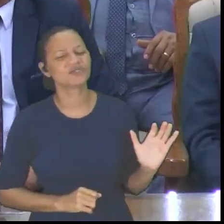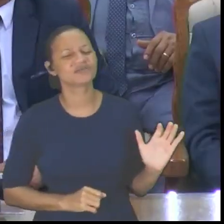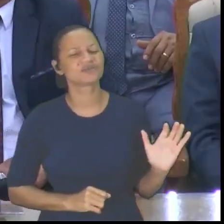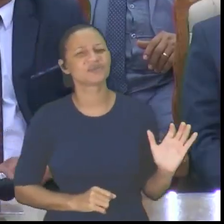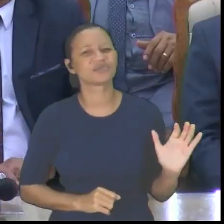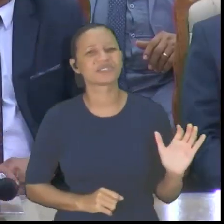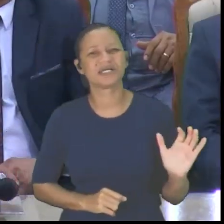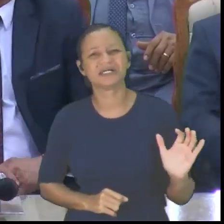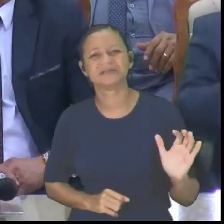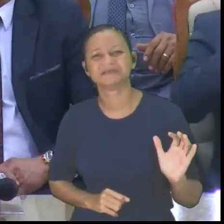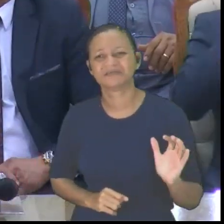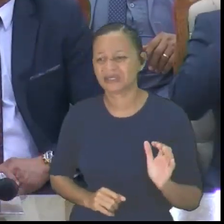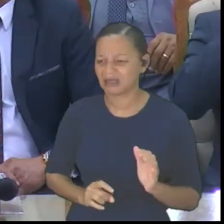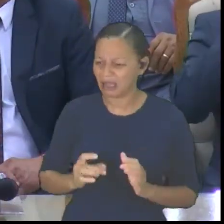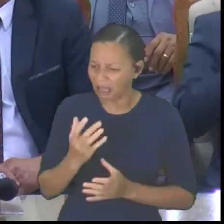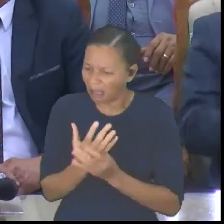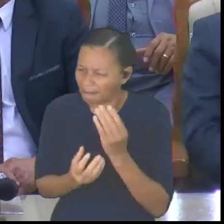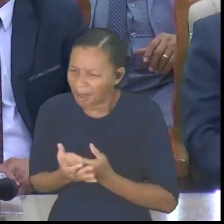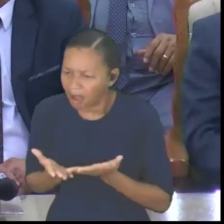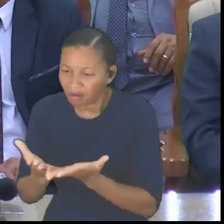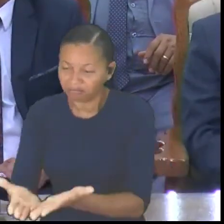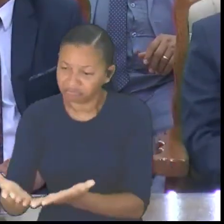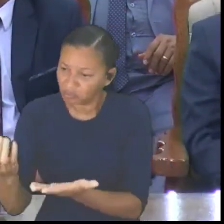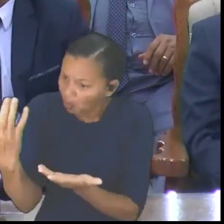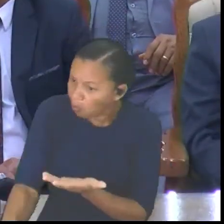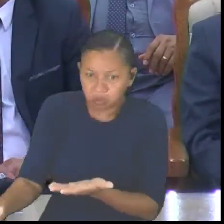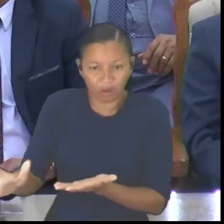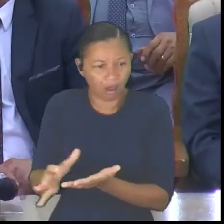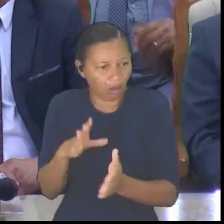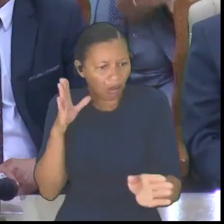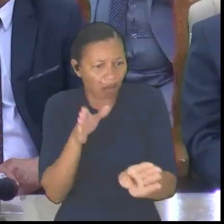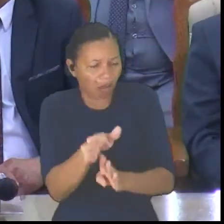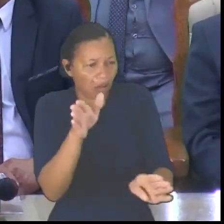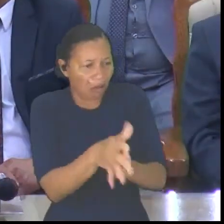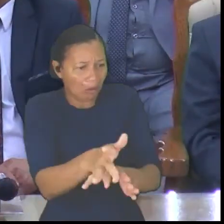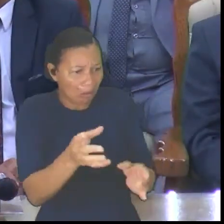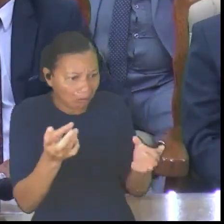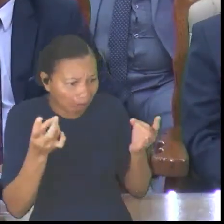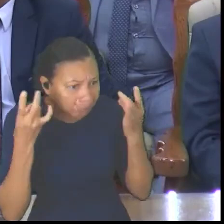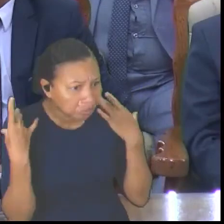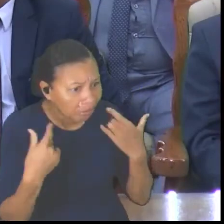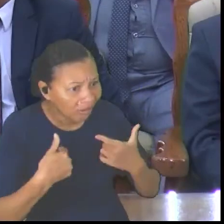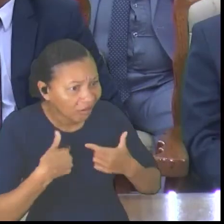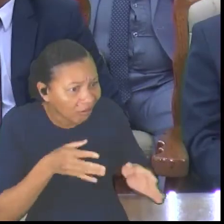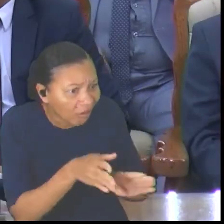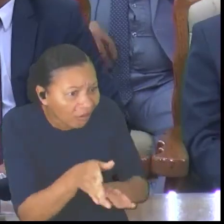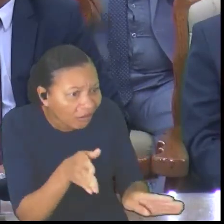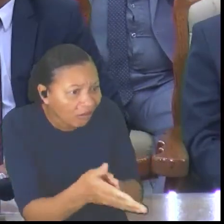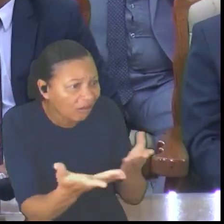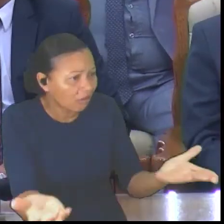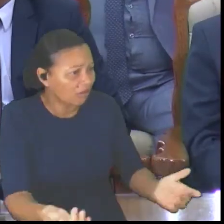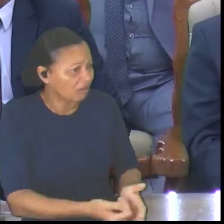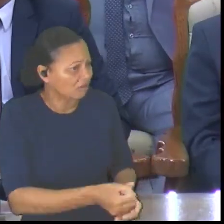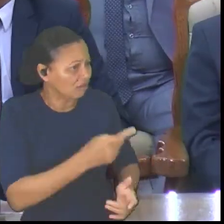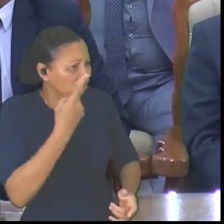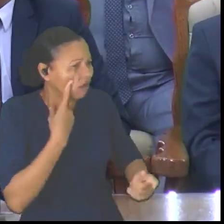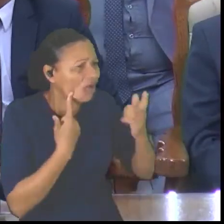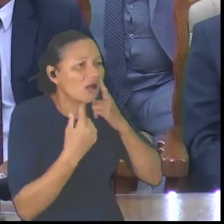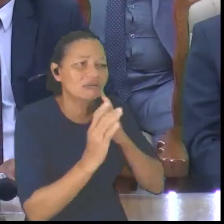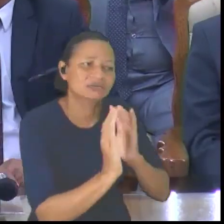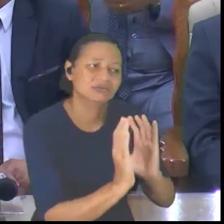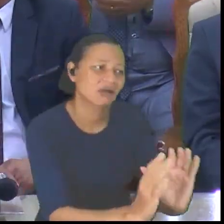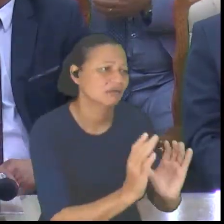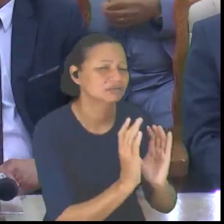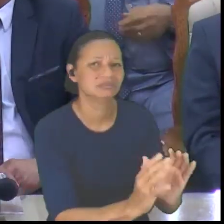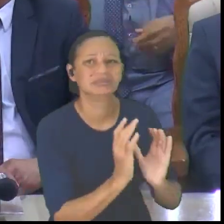Cada abraço ignorado, cada conselho desprezado, cada lágrima derramada